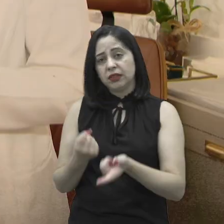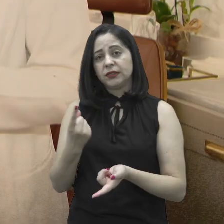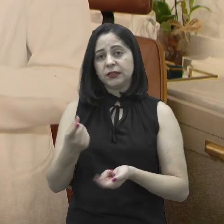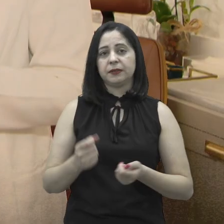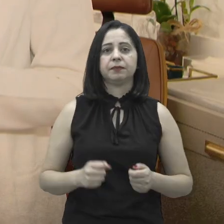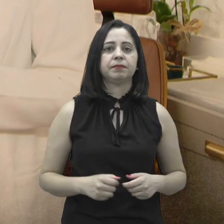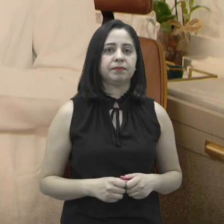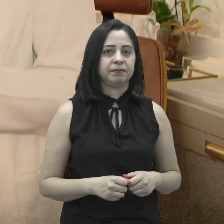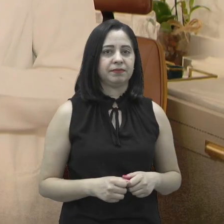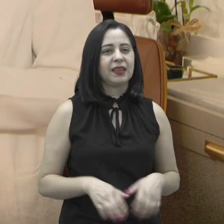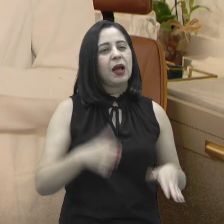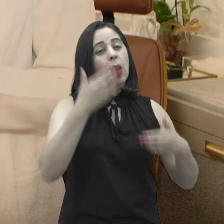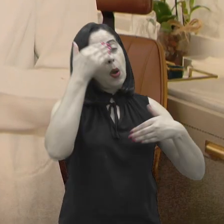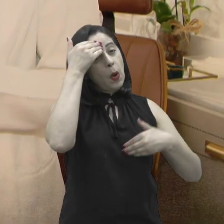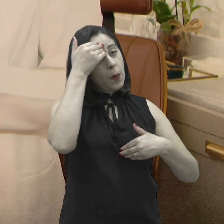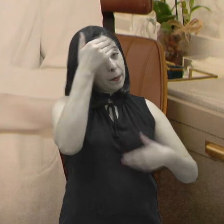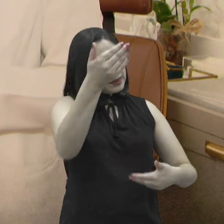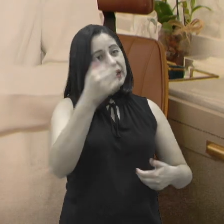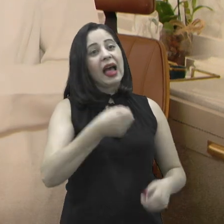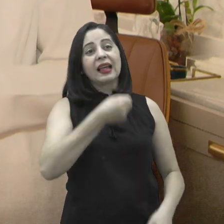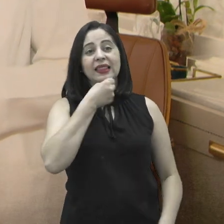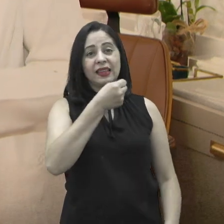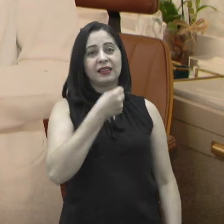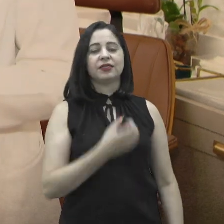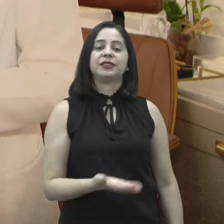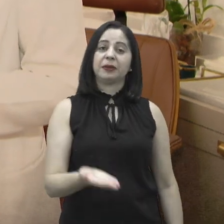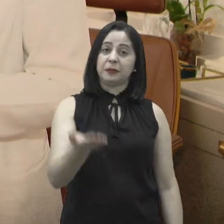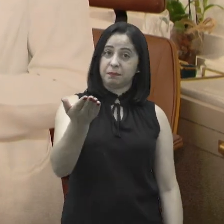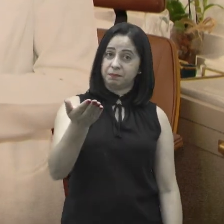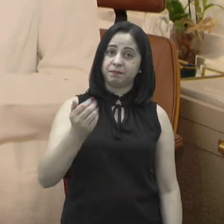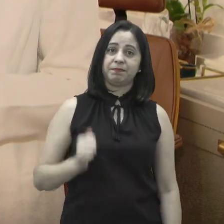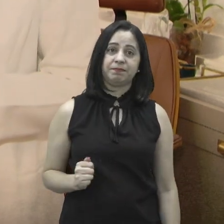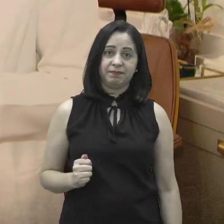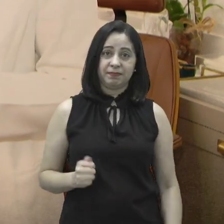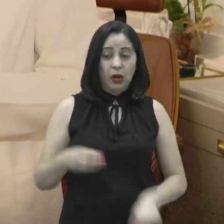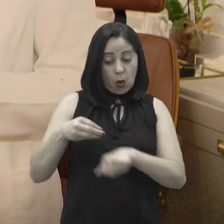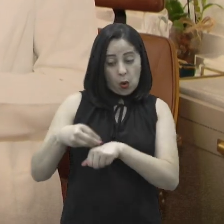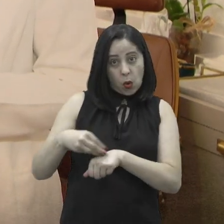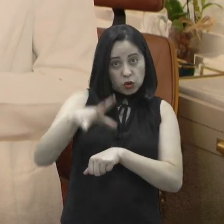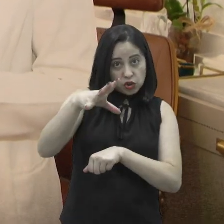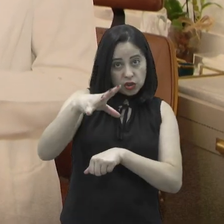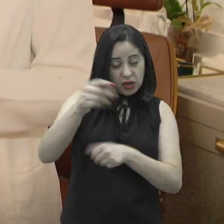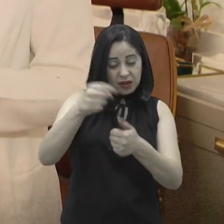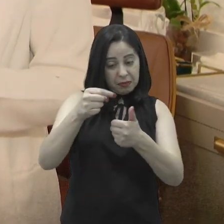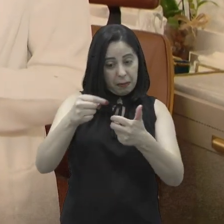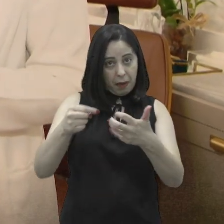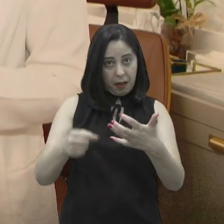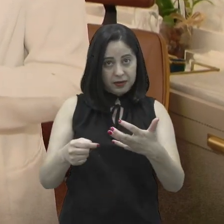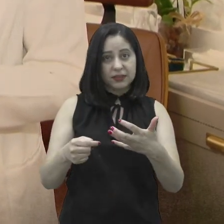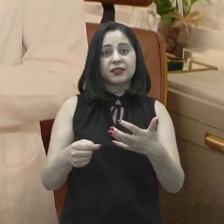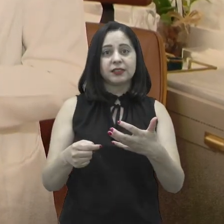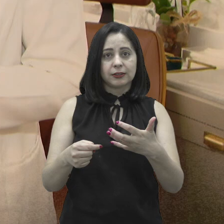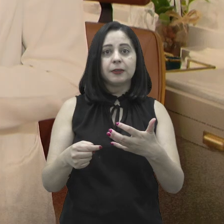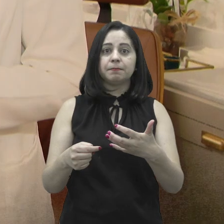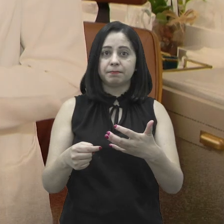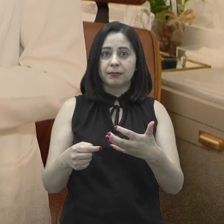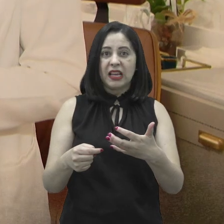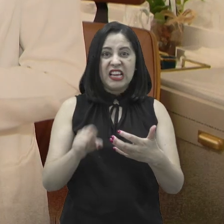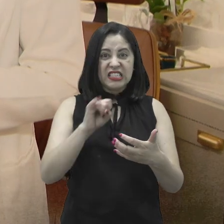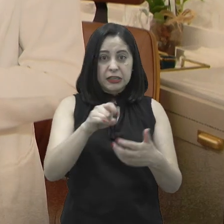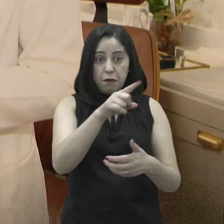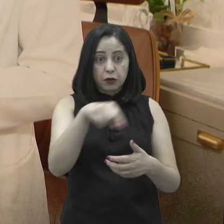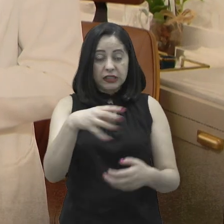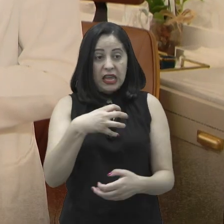ano. Tatiana, muito obrigado pela sua entrevista. Pessoal, é isso. Ficam as dicas da profissional. Esses